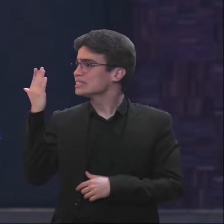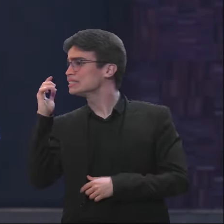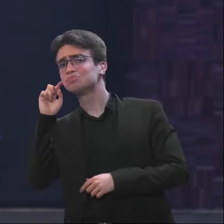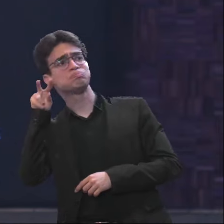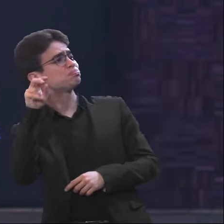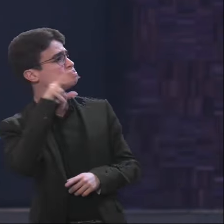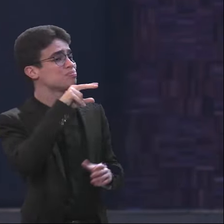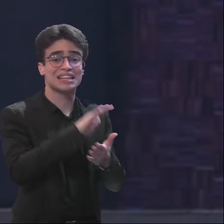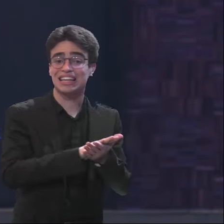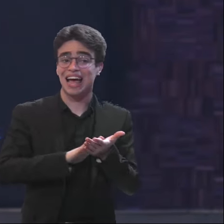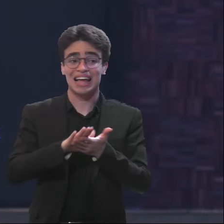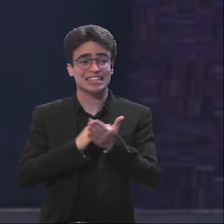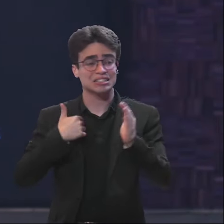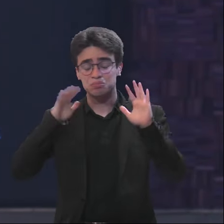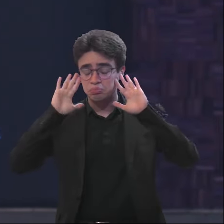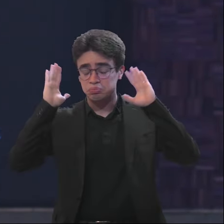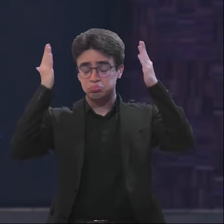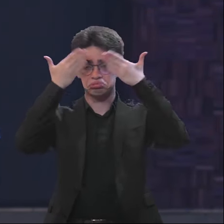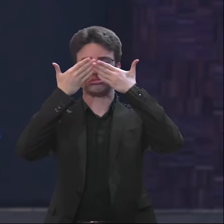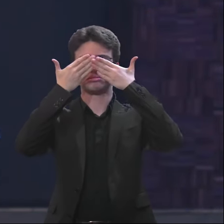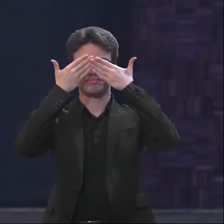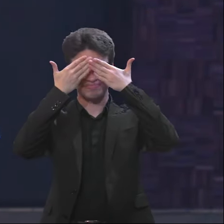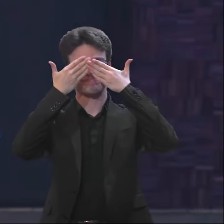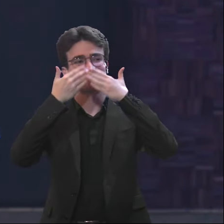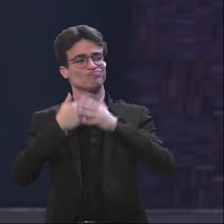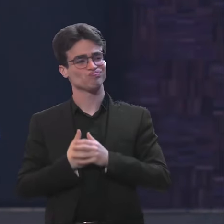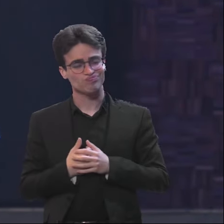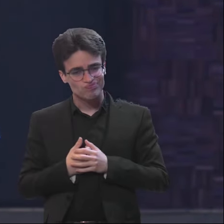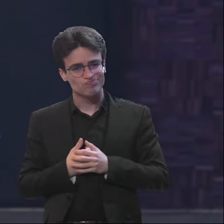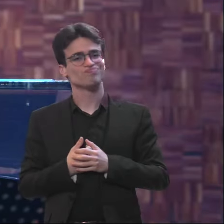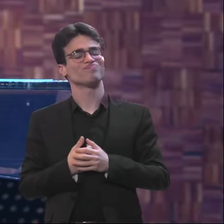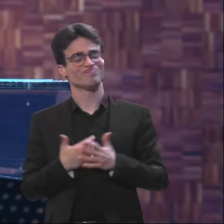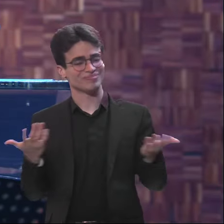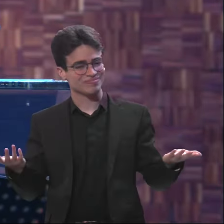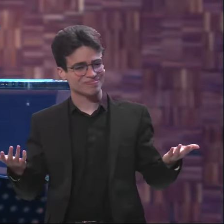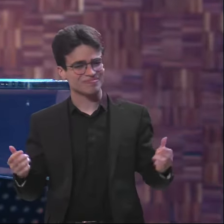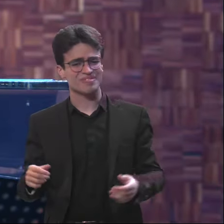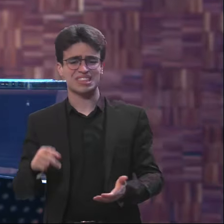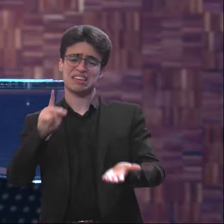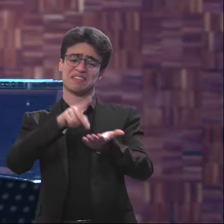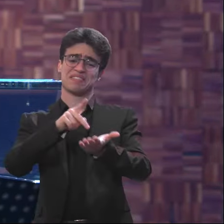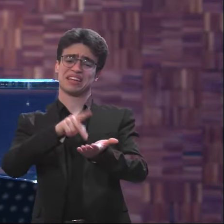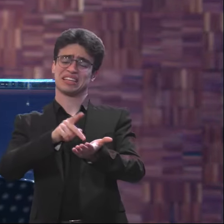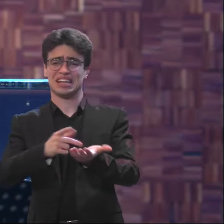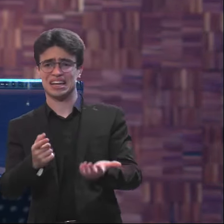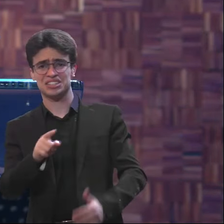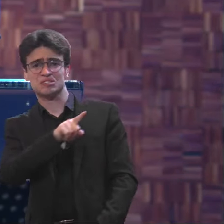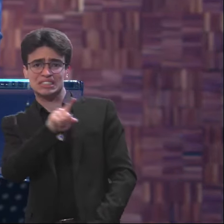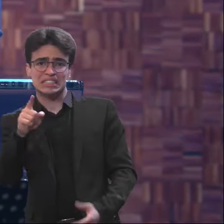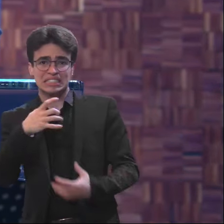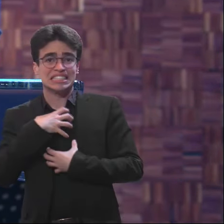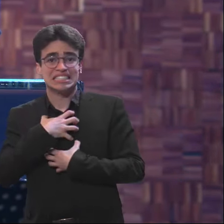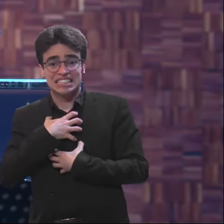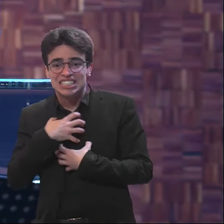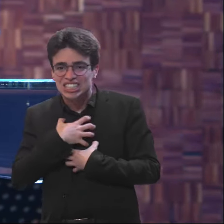prostrados. Eu não sei se em algum momento da vida você já teve estes